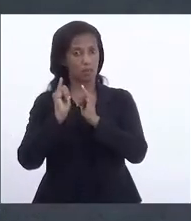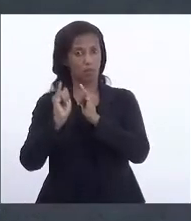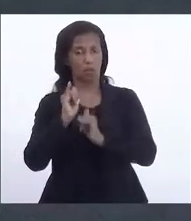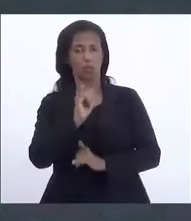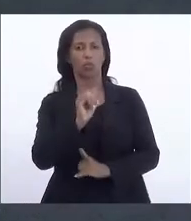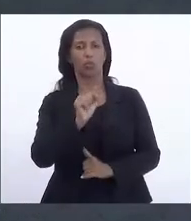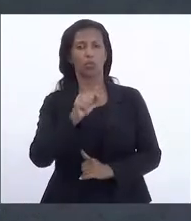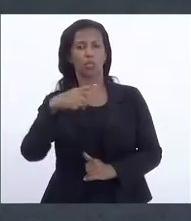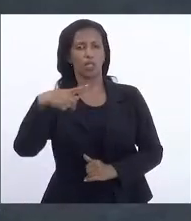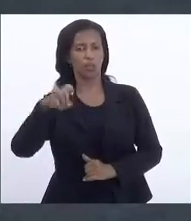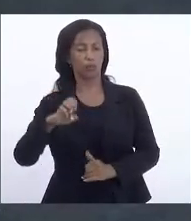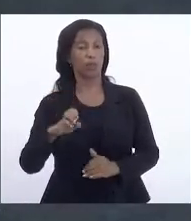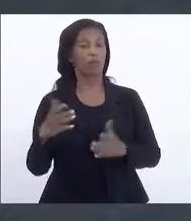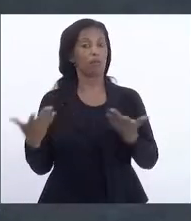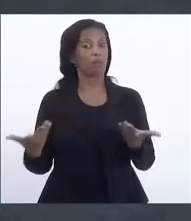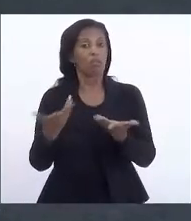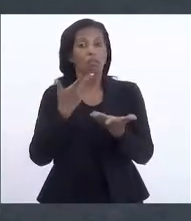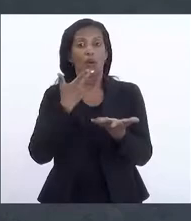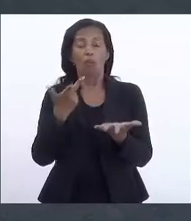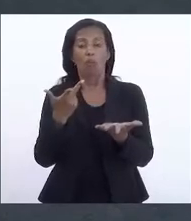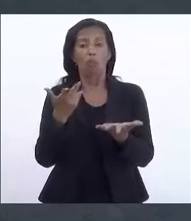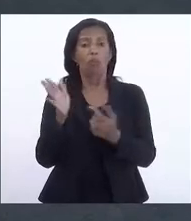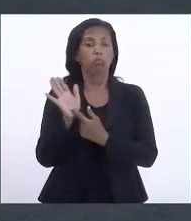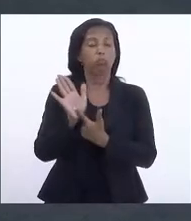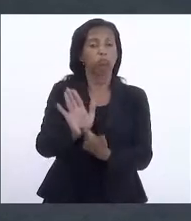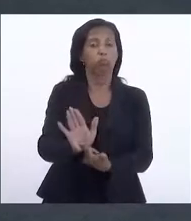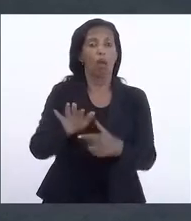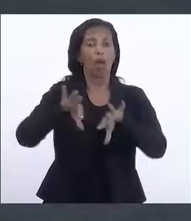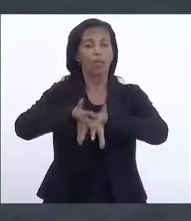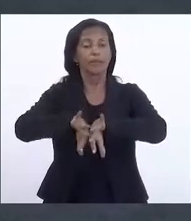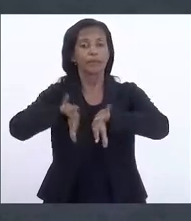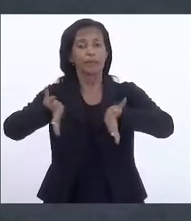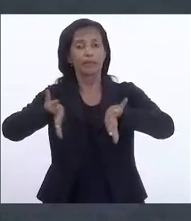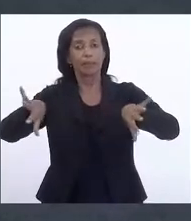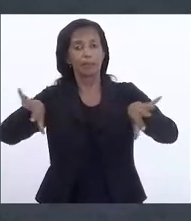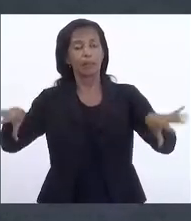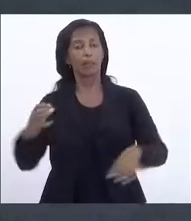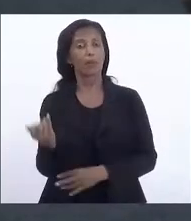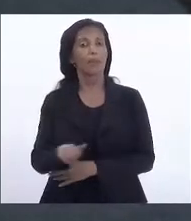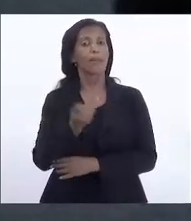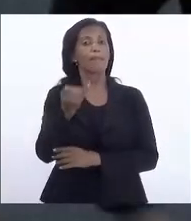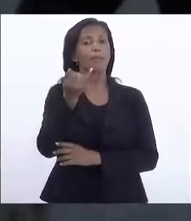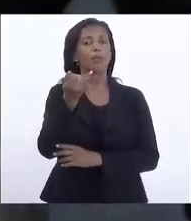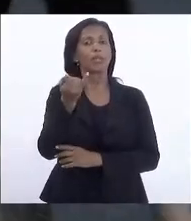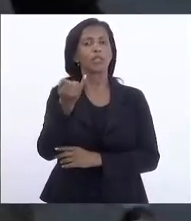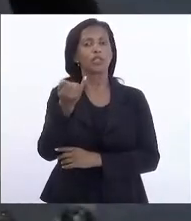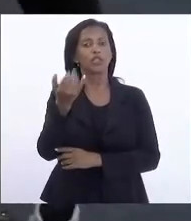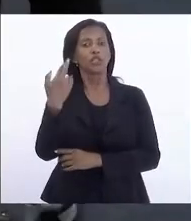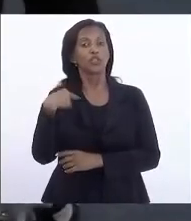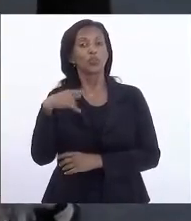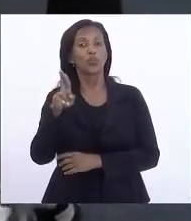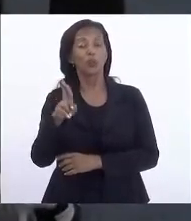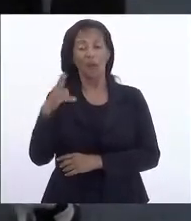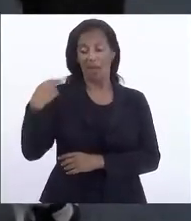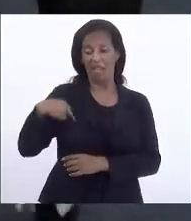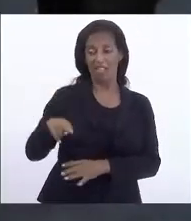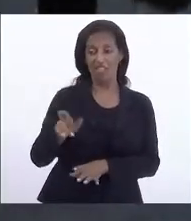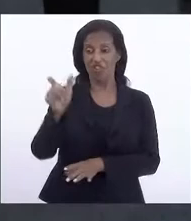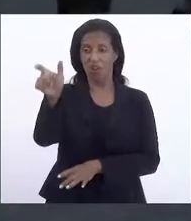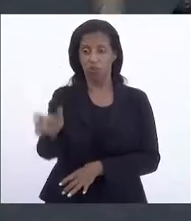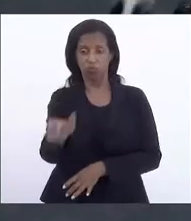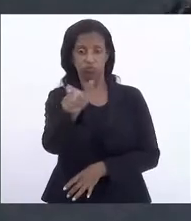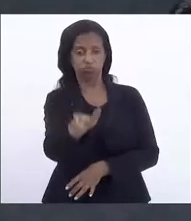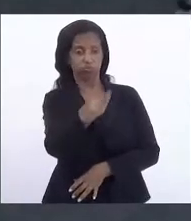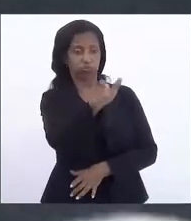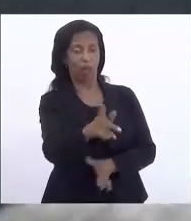ISP, no entanto, não fazem a separação importante por religião daqueles e daquelas